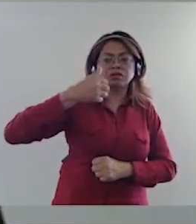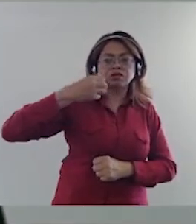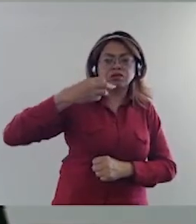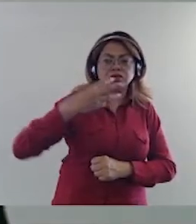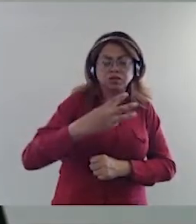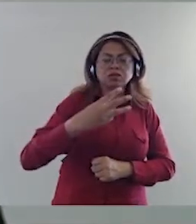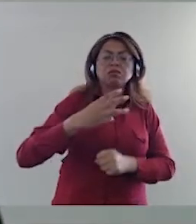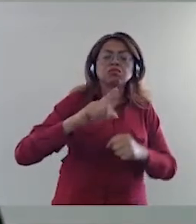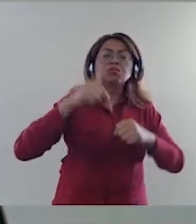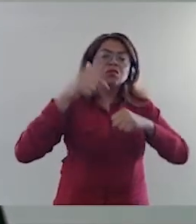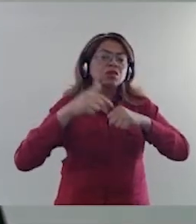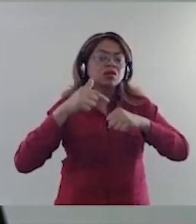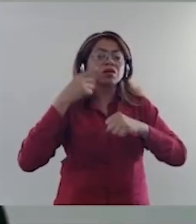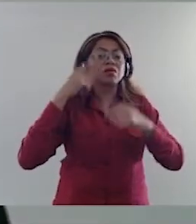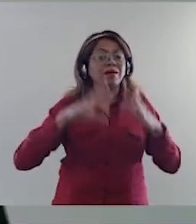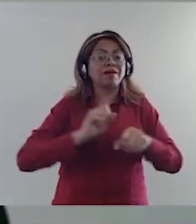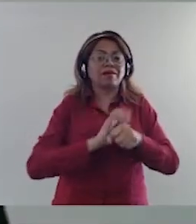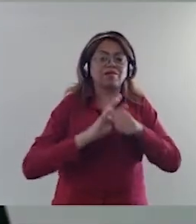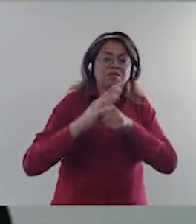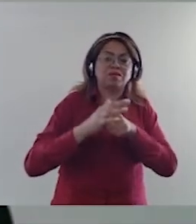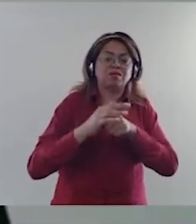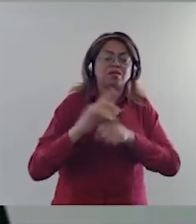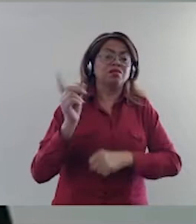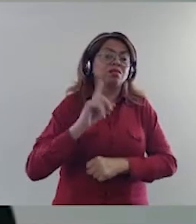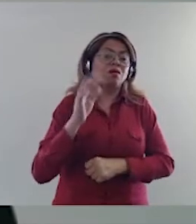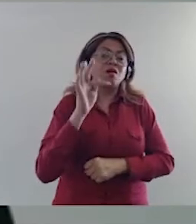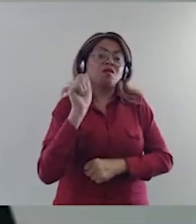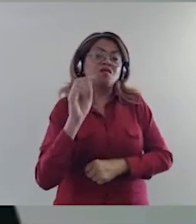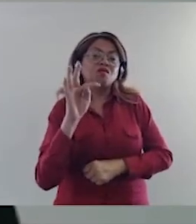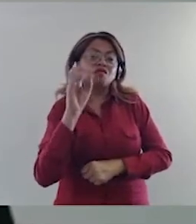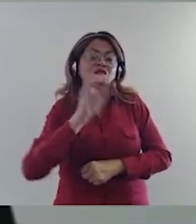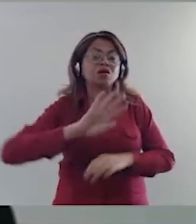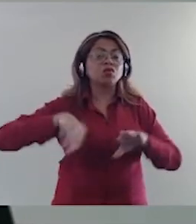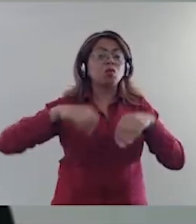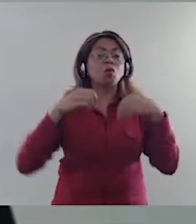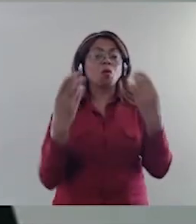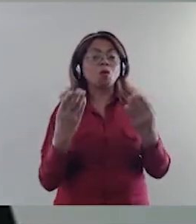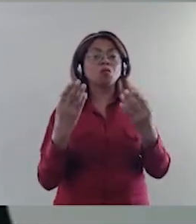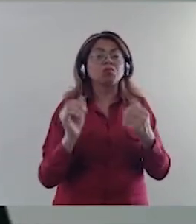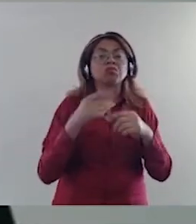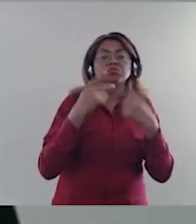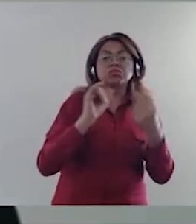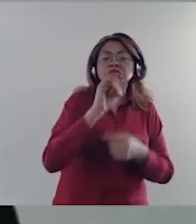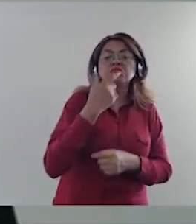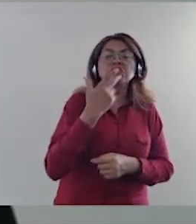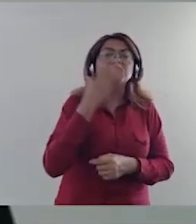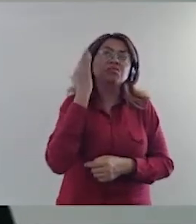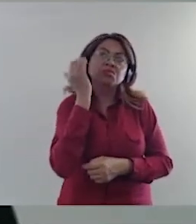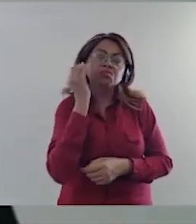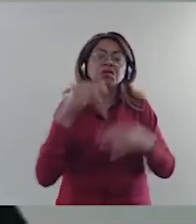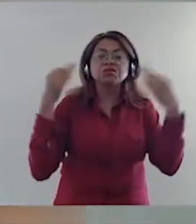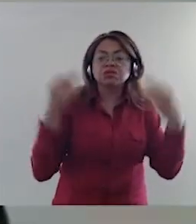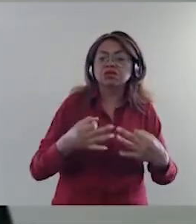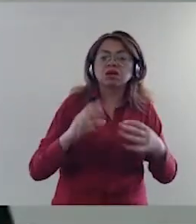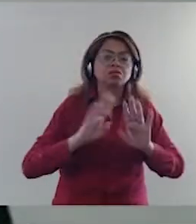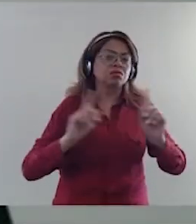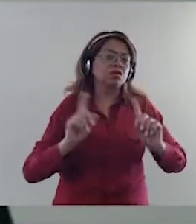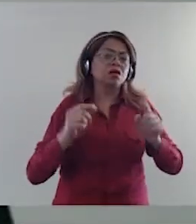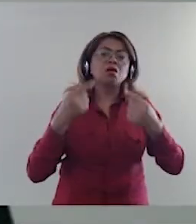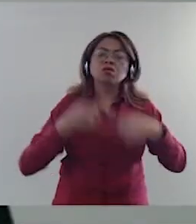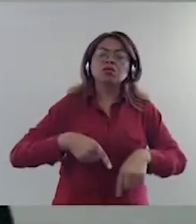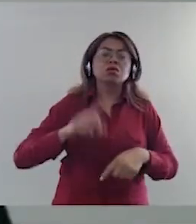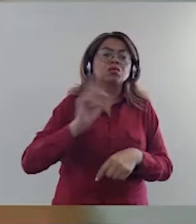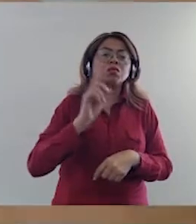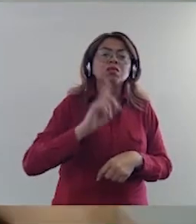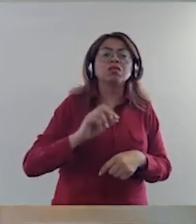epidemia não é fato ou omissão imputável ao devedor. Portanto, não incorre em mora o